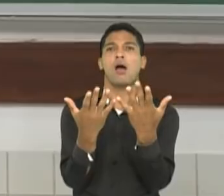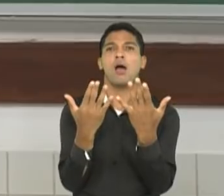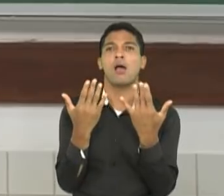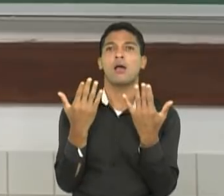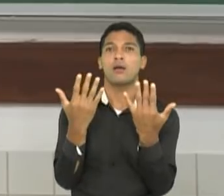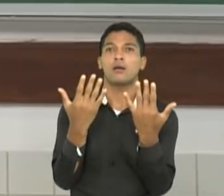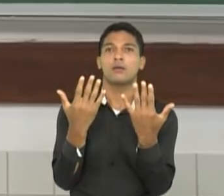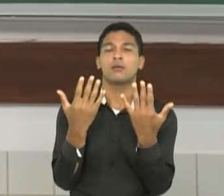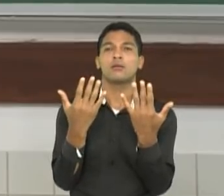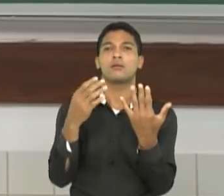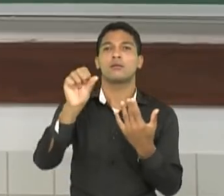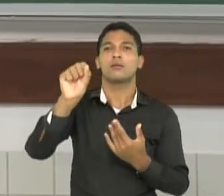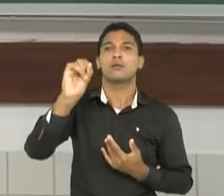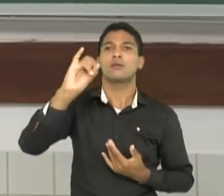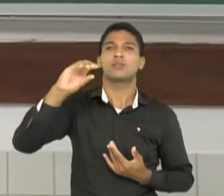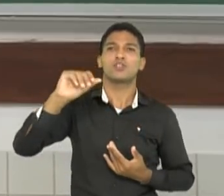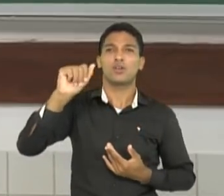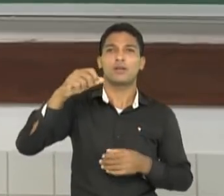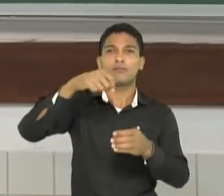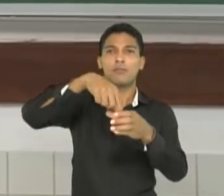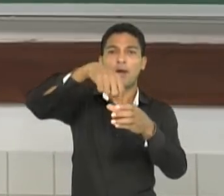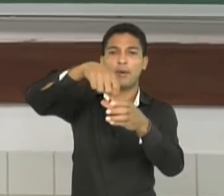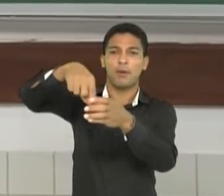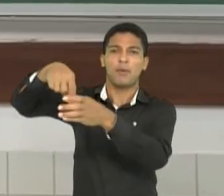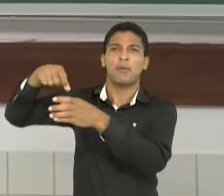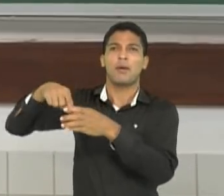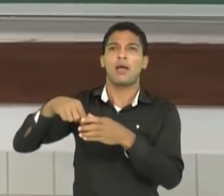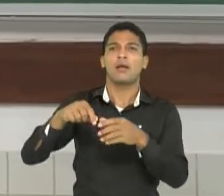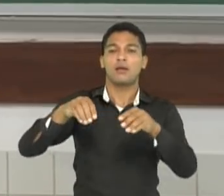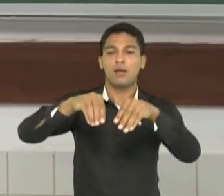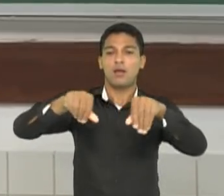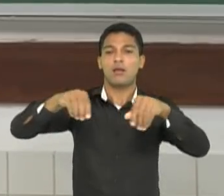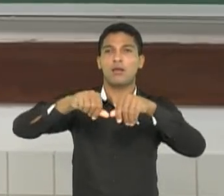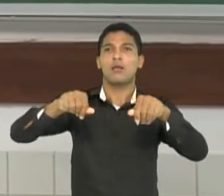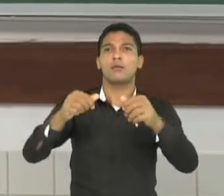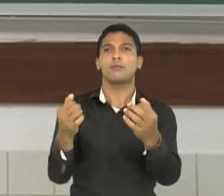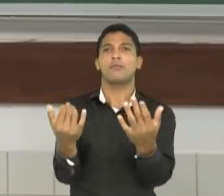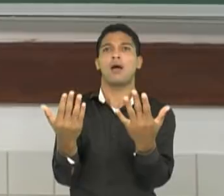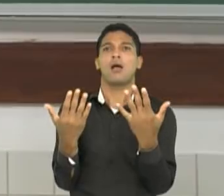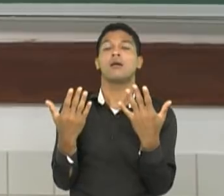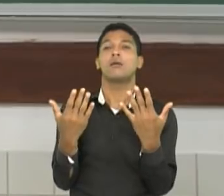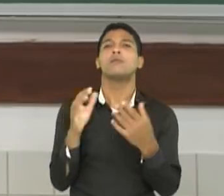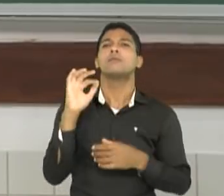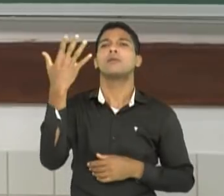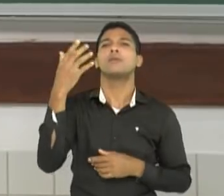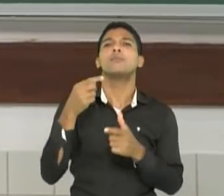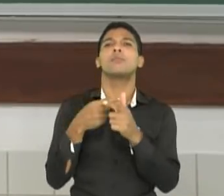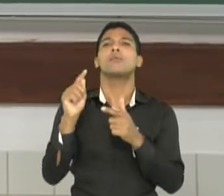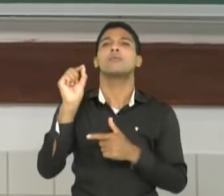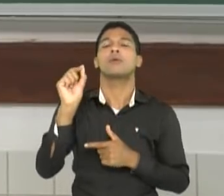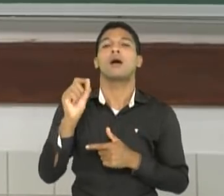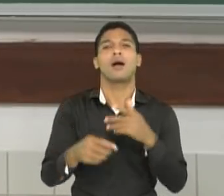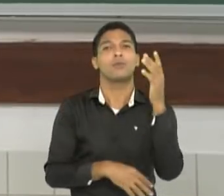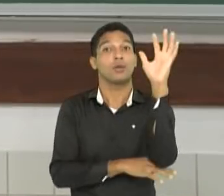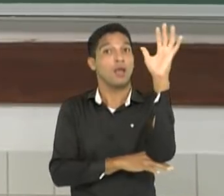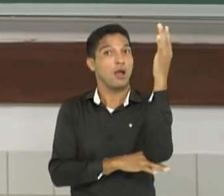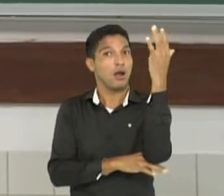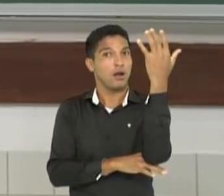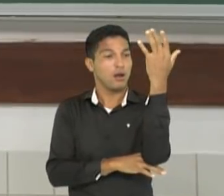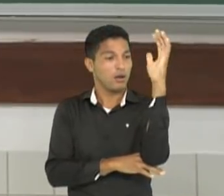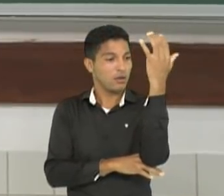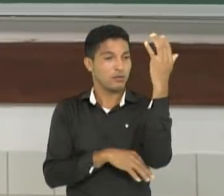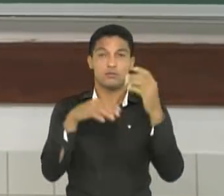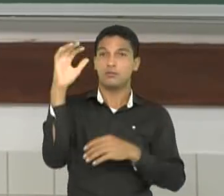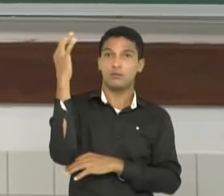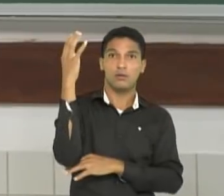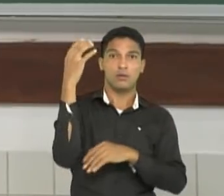norte a retirada da vegetação para ampliar as lavouras de soja. Então esse processo de retirar a